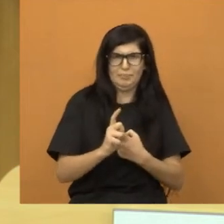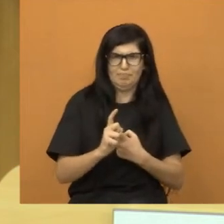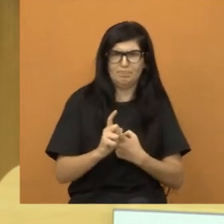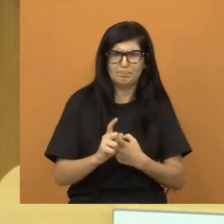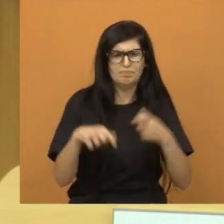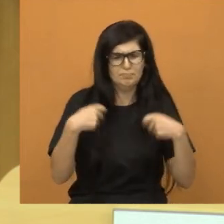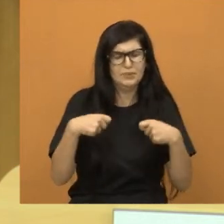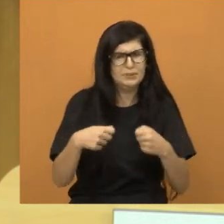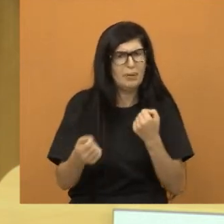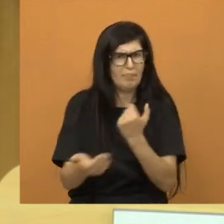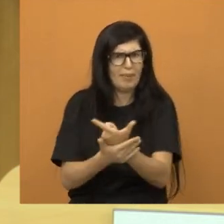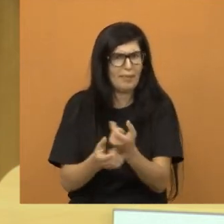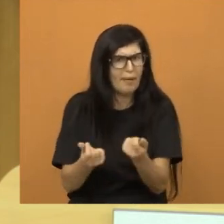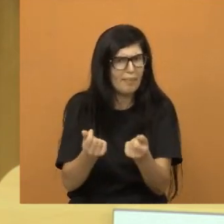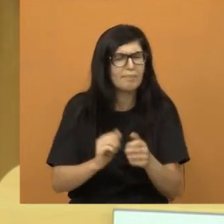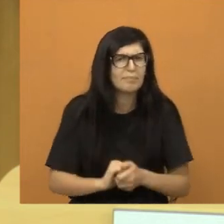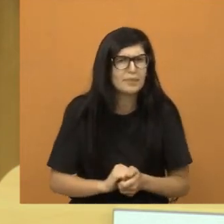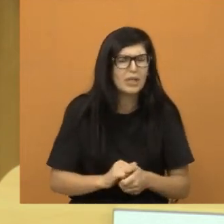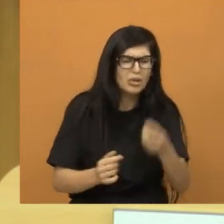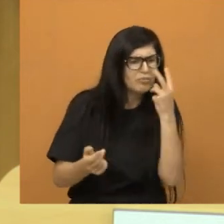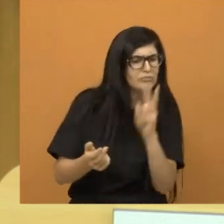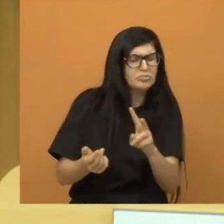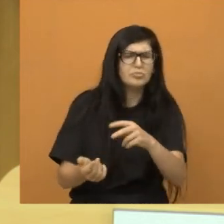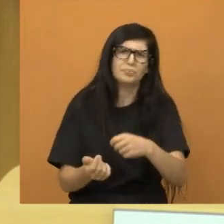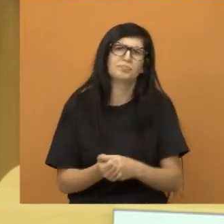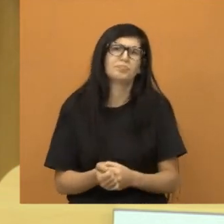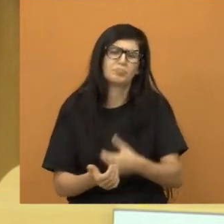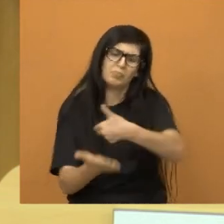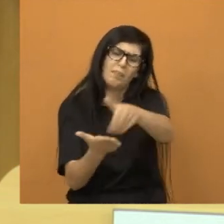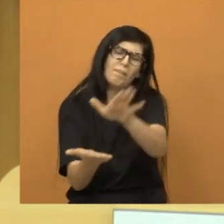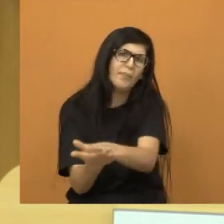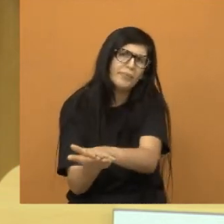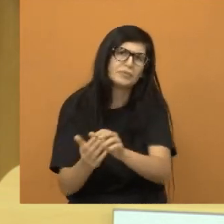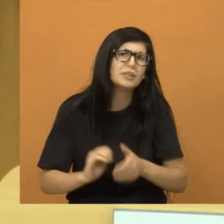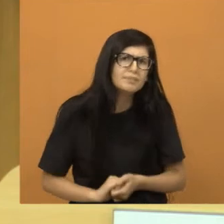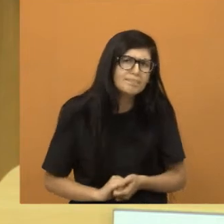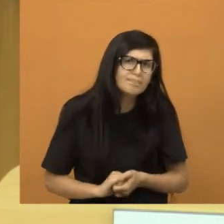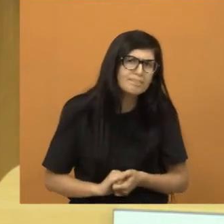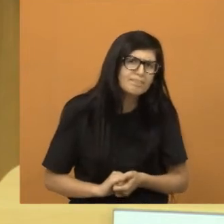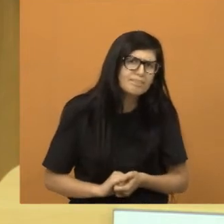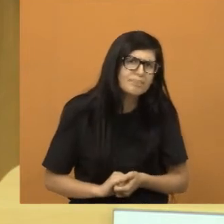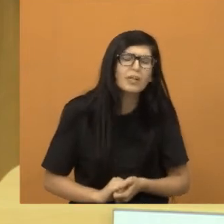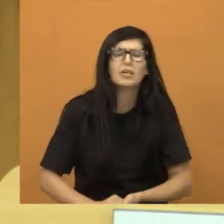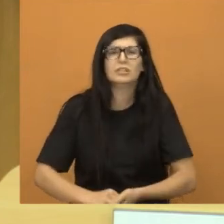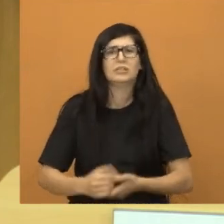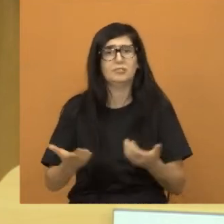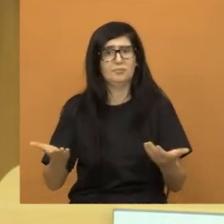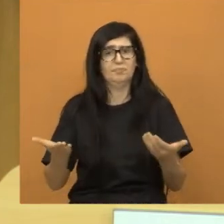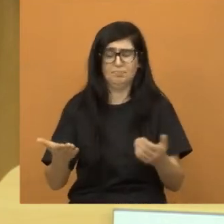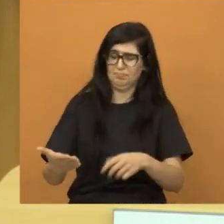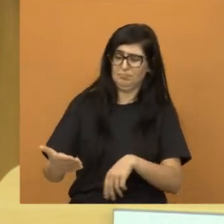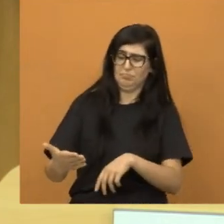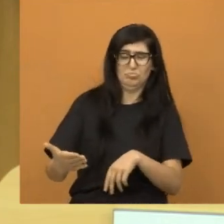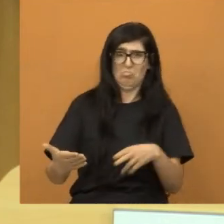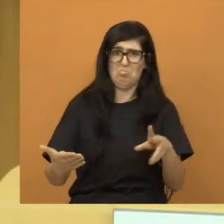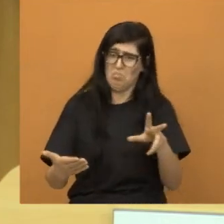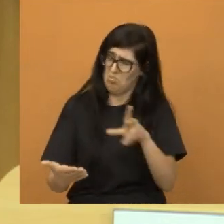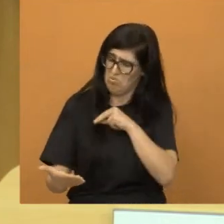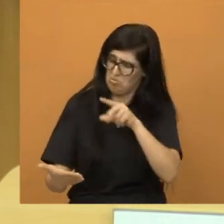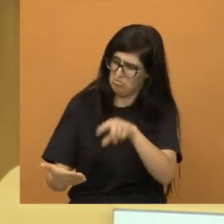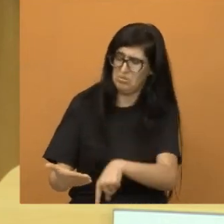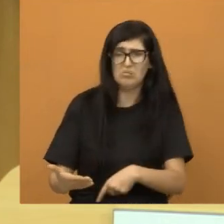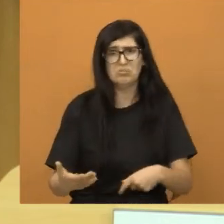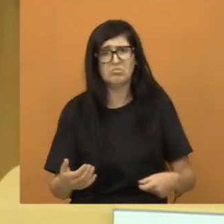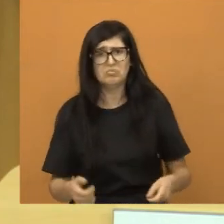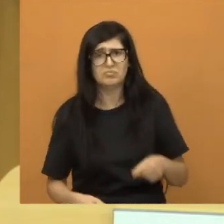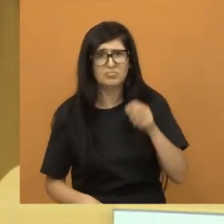surpreendidos com uma notificação, uma multa, né? Uma notificação primeiro para depois se virar em multa, porque precisam lá fazer uma nova